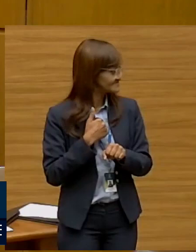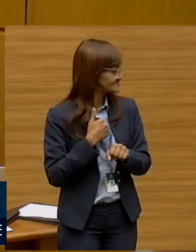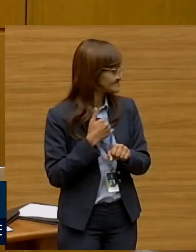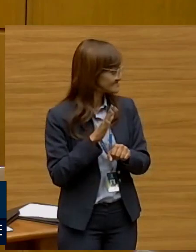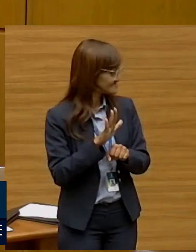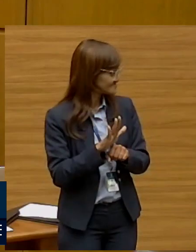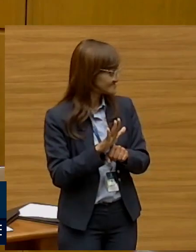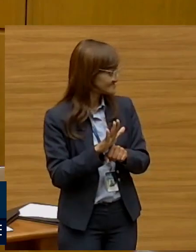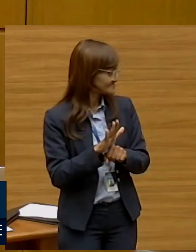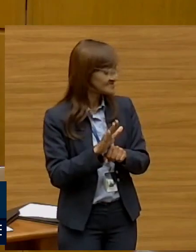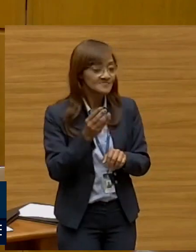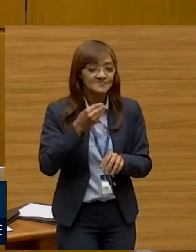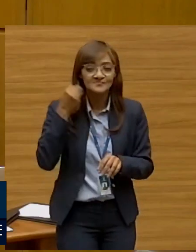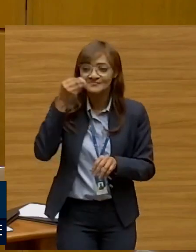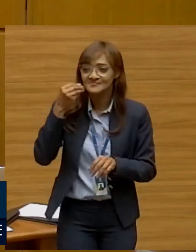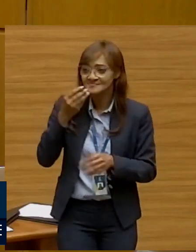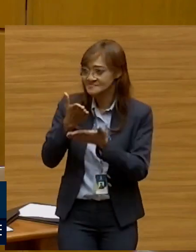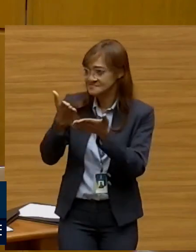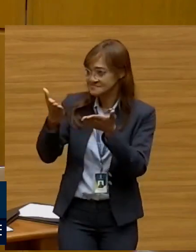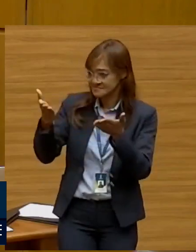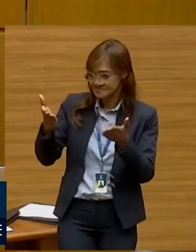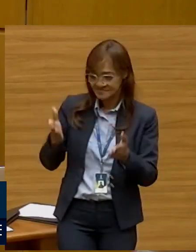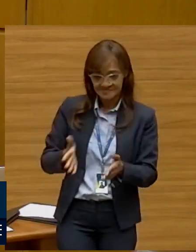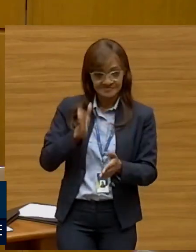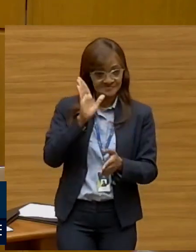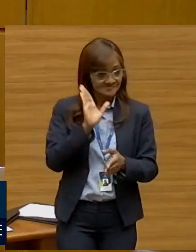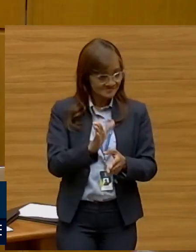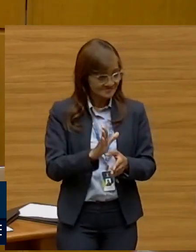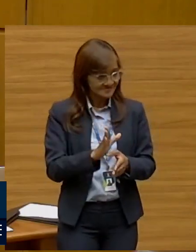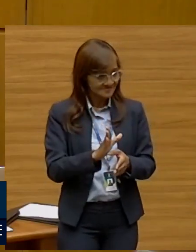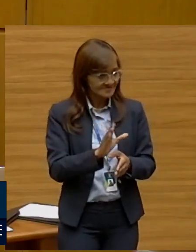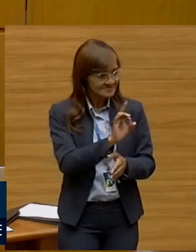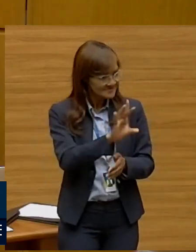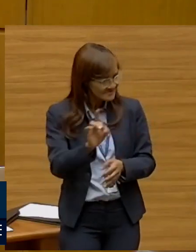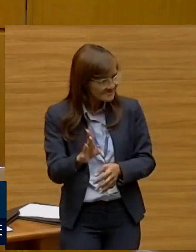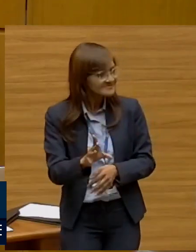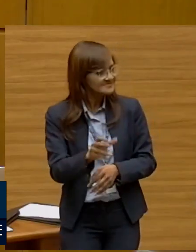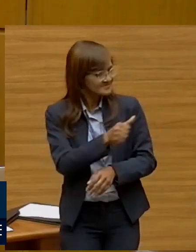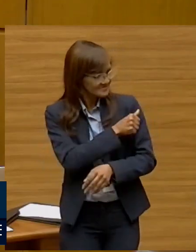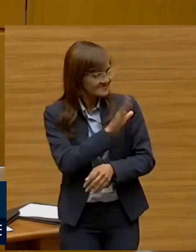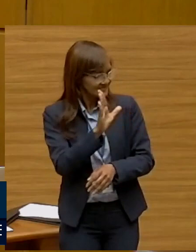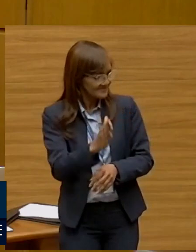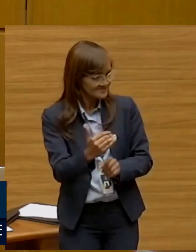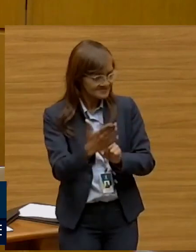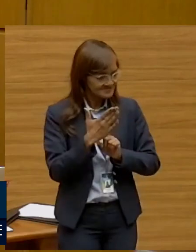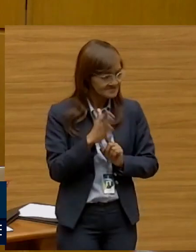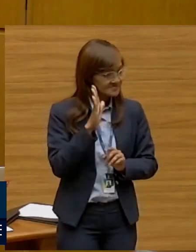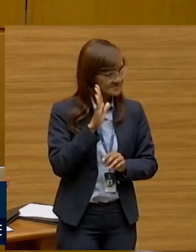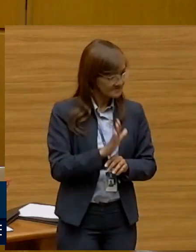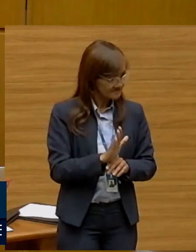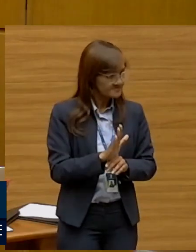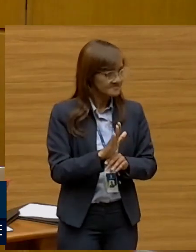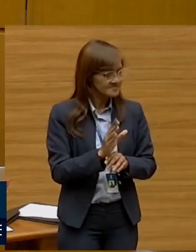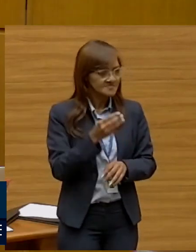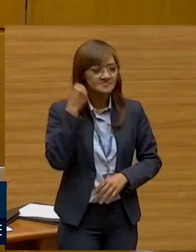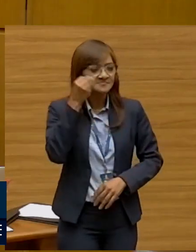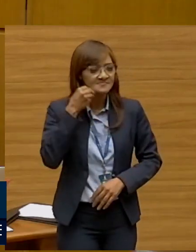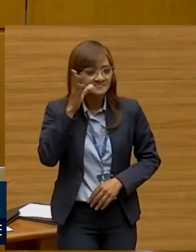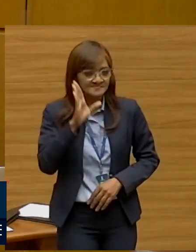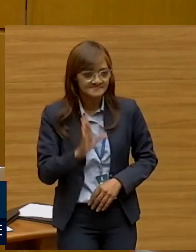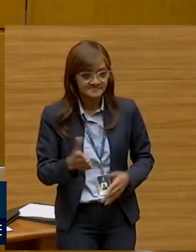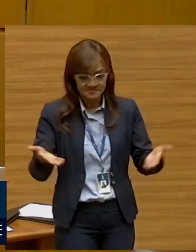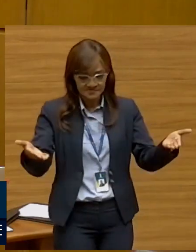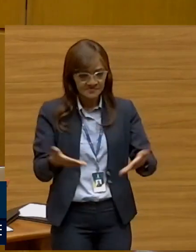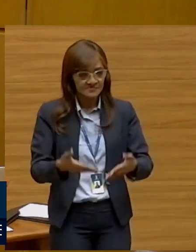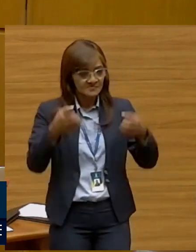um pouco das vivências que eles trazem para a gente lá dentro do IPAESE, né, Linda? Mas acho que eles já trouxeram muita coisa